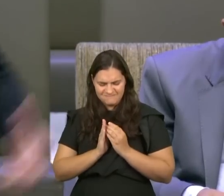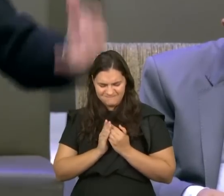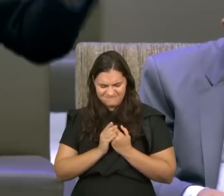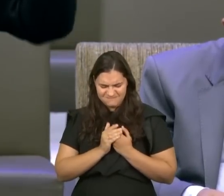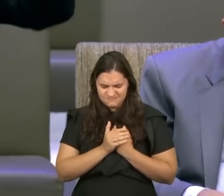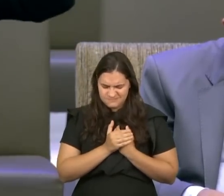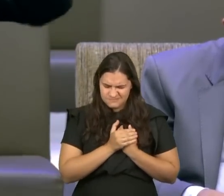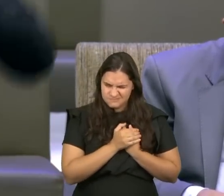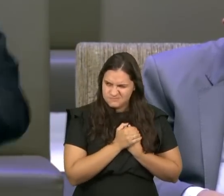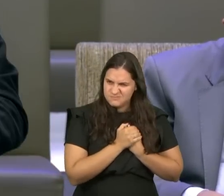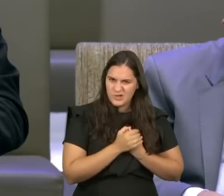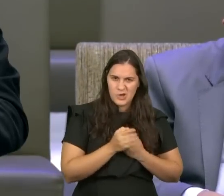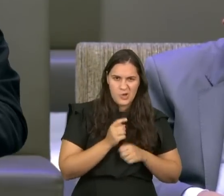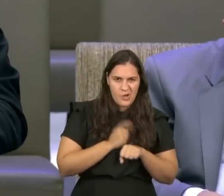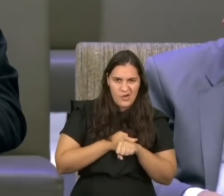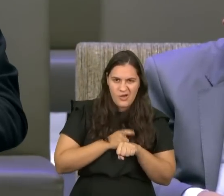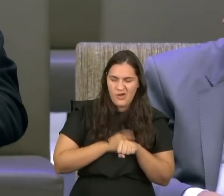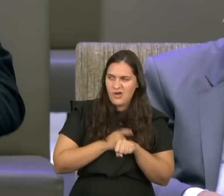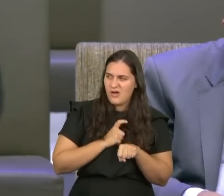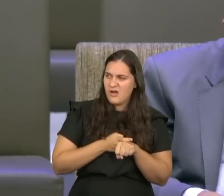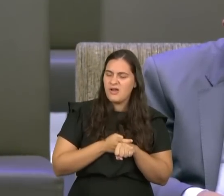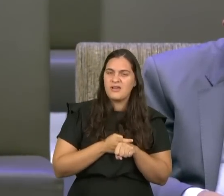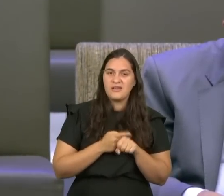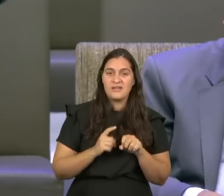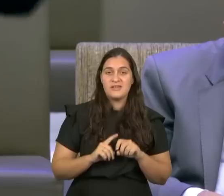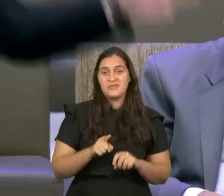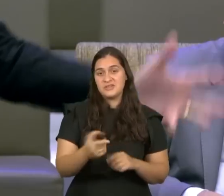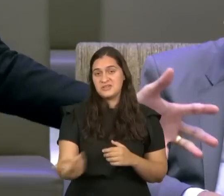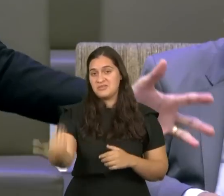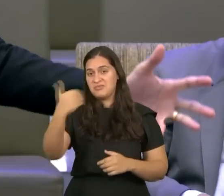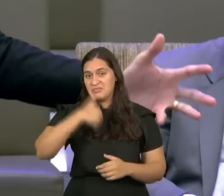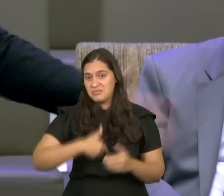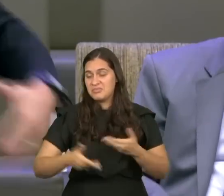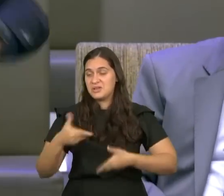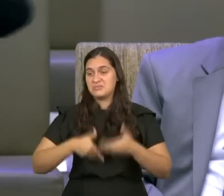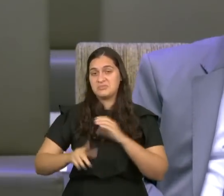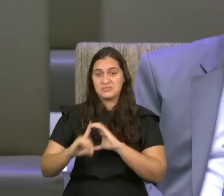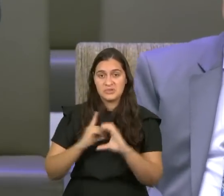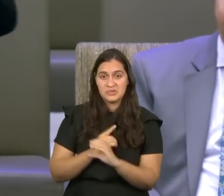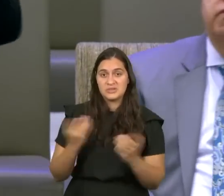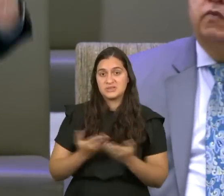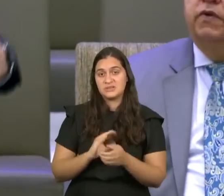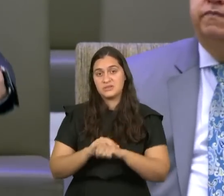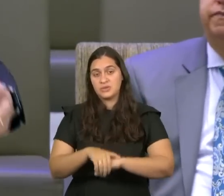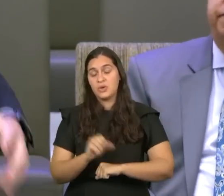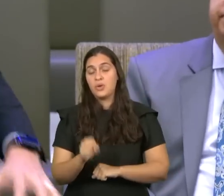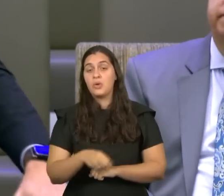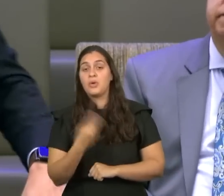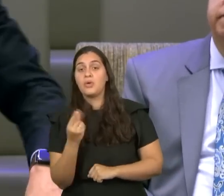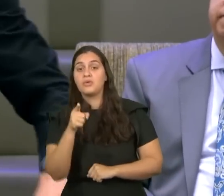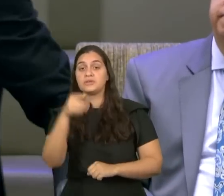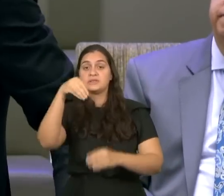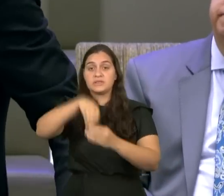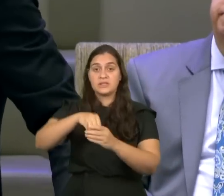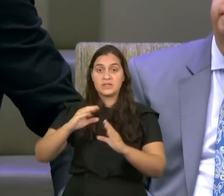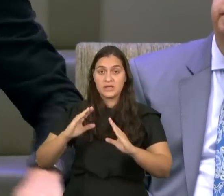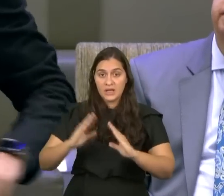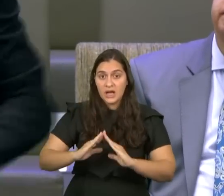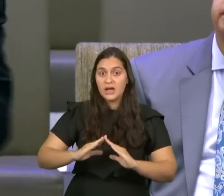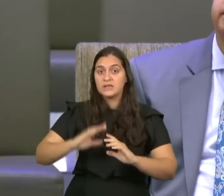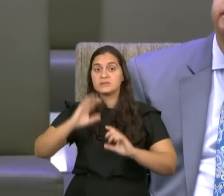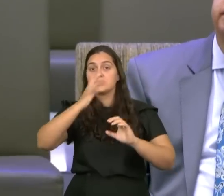e você veio aqui esta noite está entre nós ou em casa ouvindo esta programação